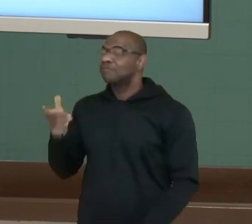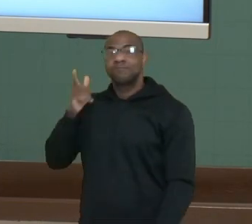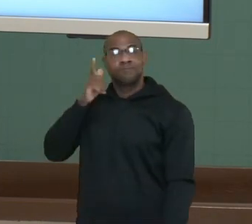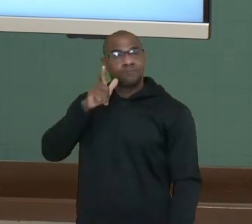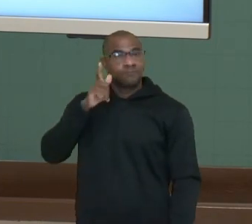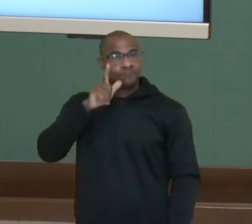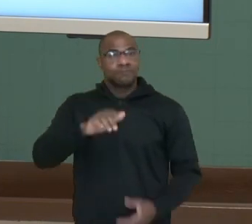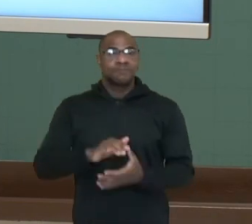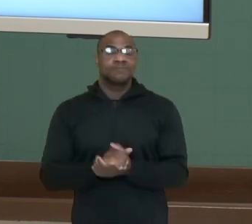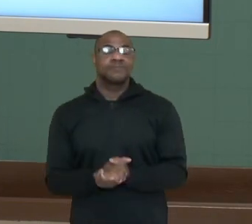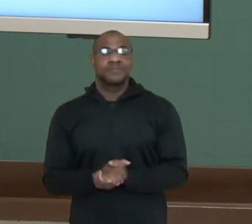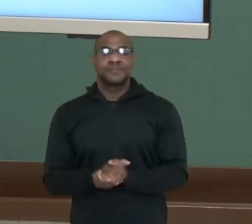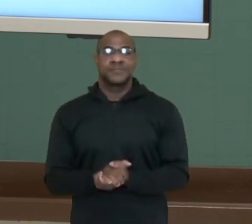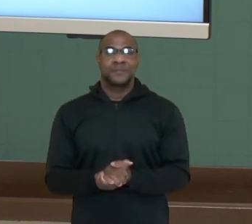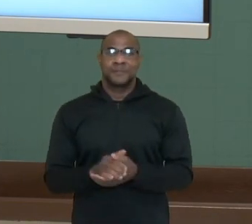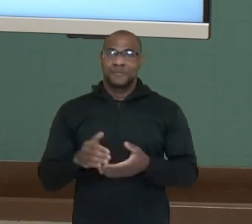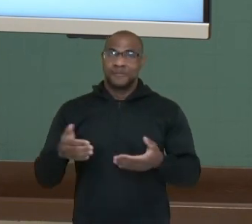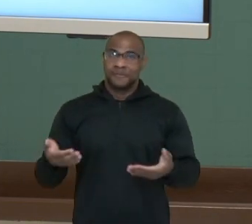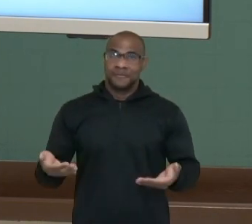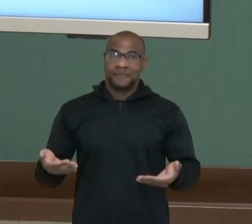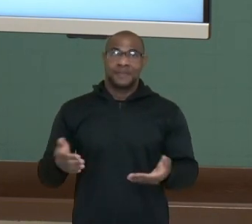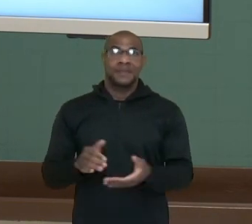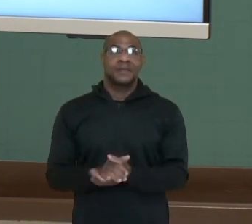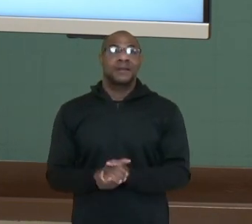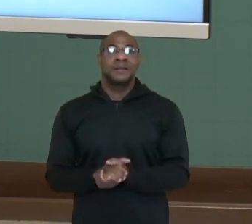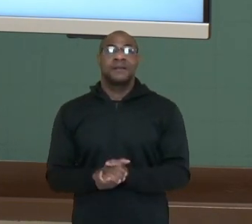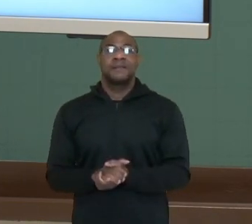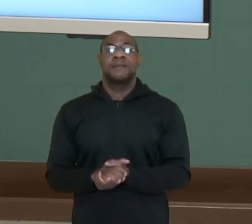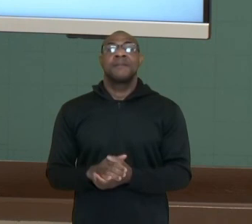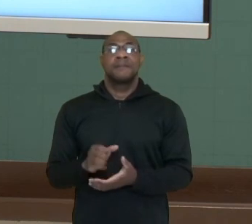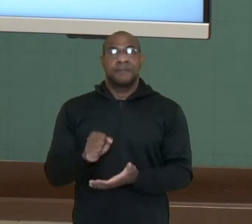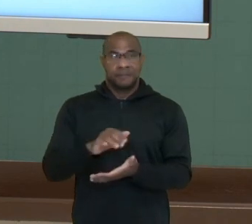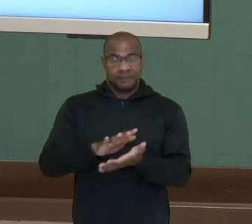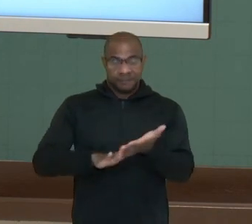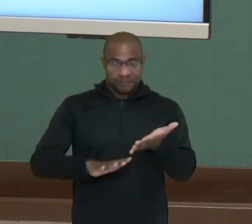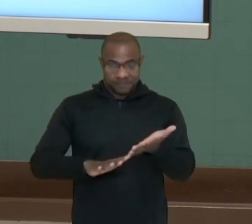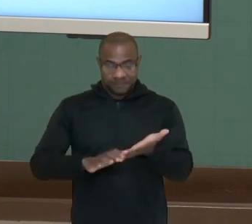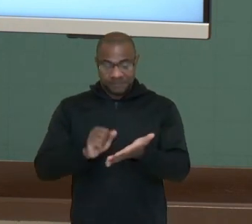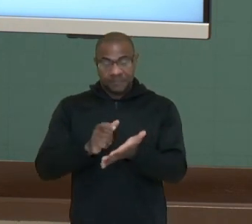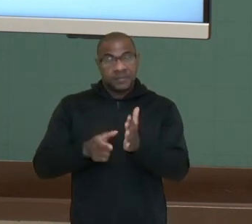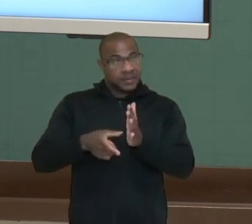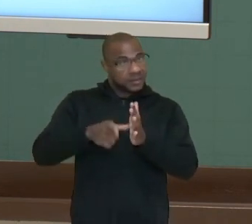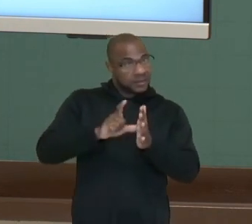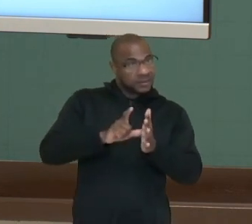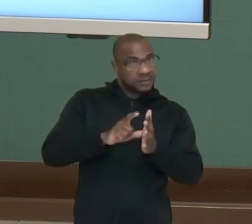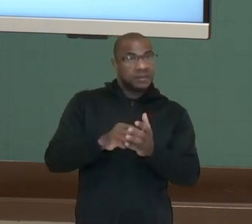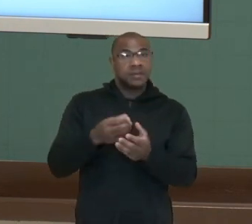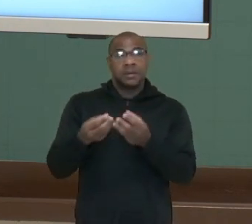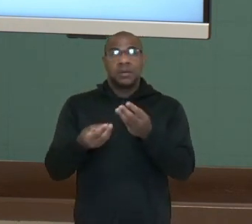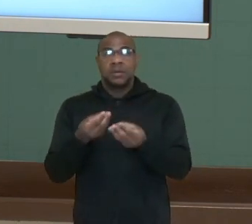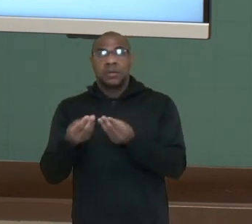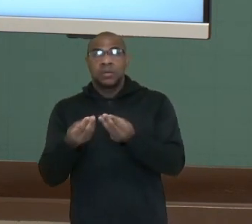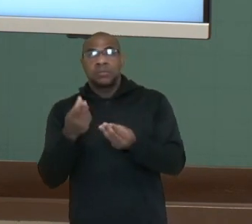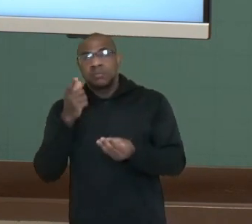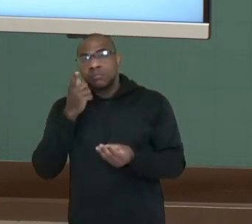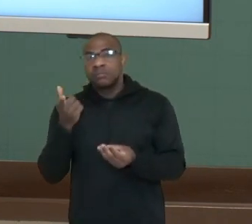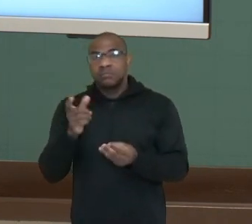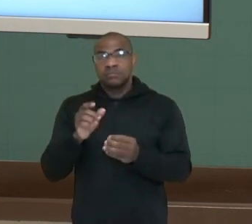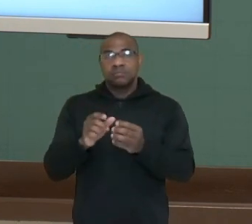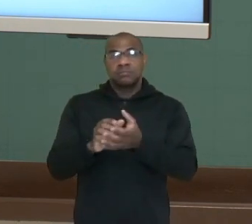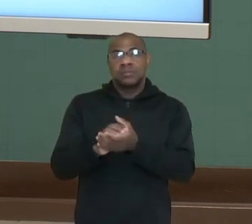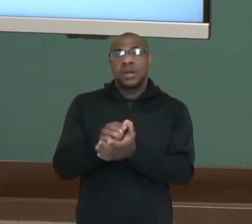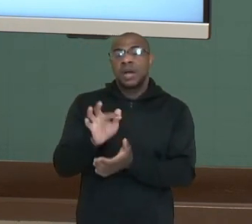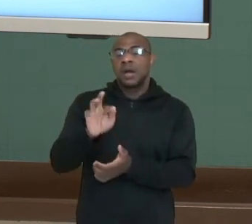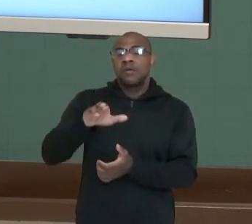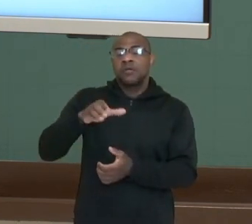13 nessa condição aqui. Do exercício anterior, quais são as funções envolvidas e quais os valores dos conjuntos domínio